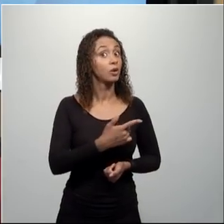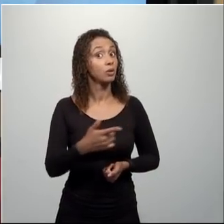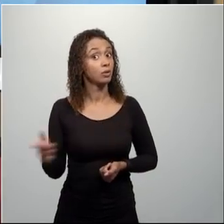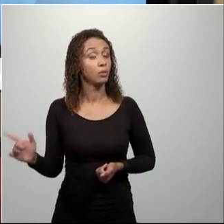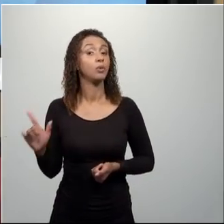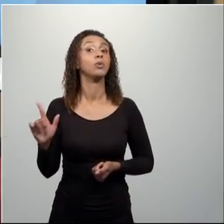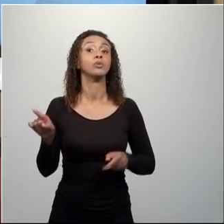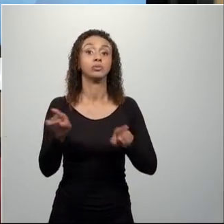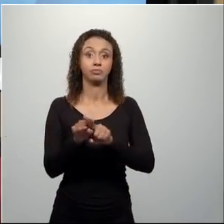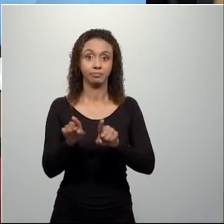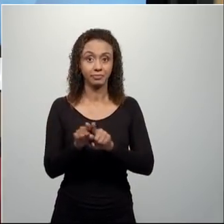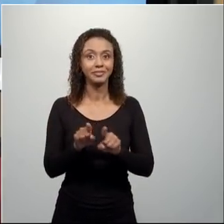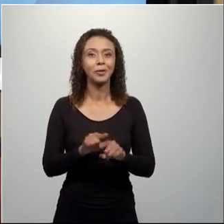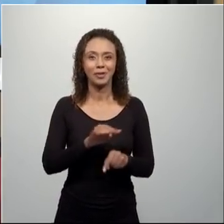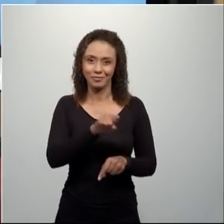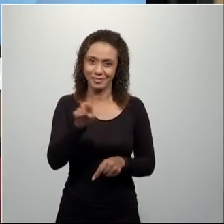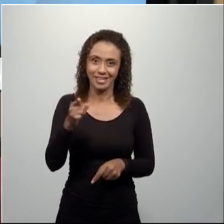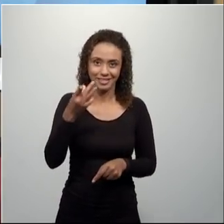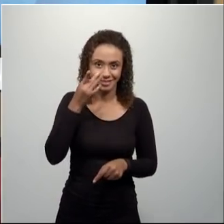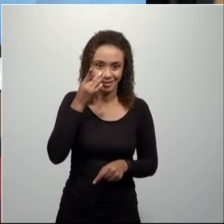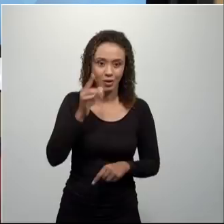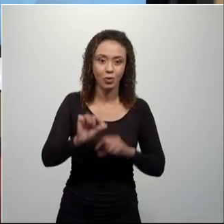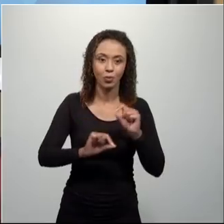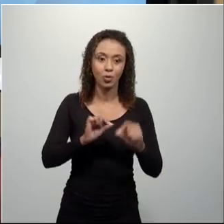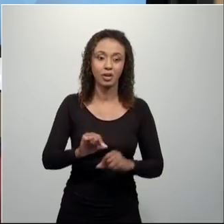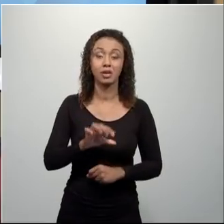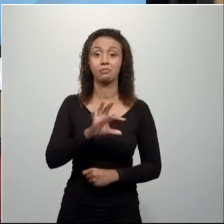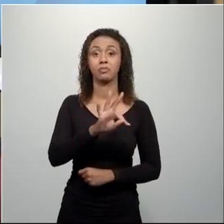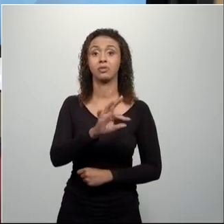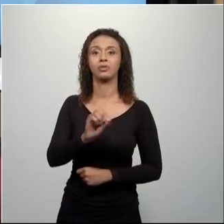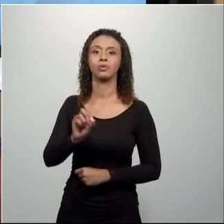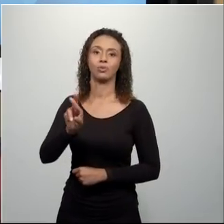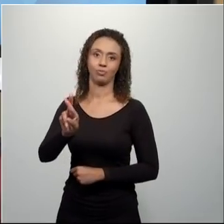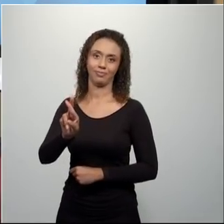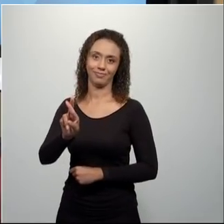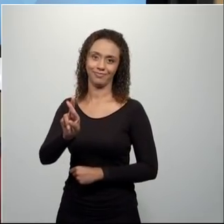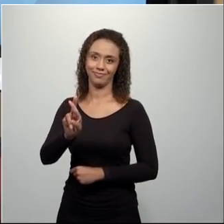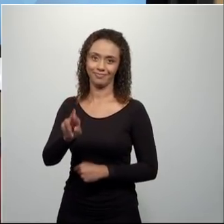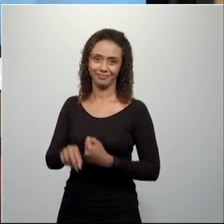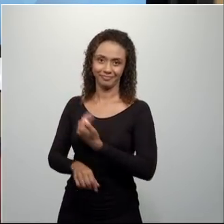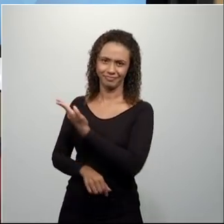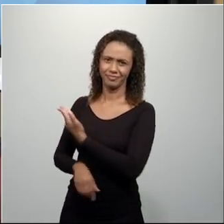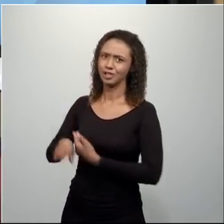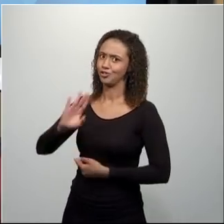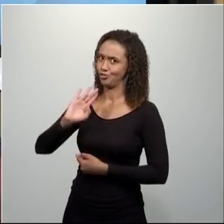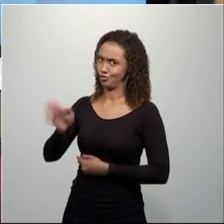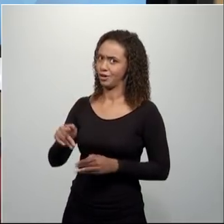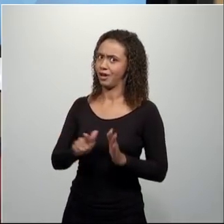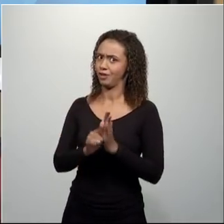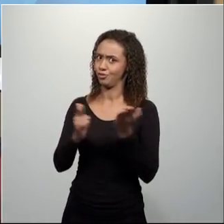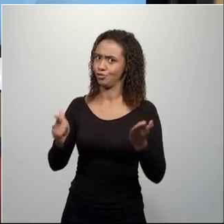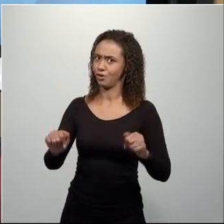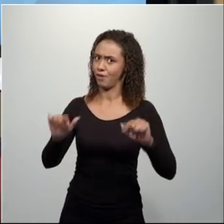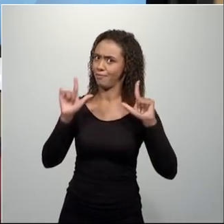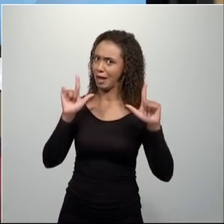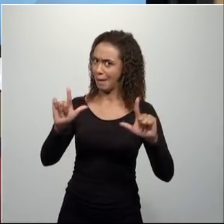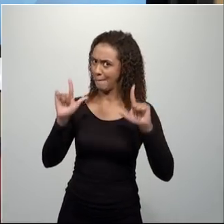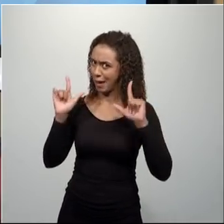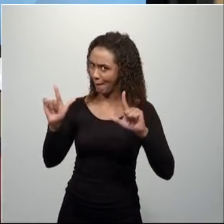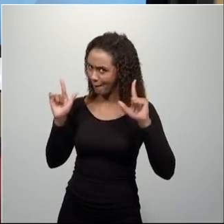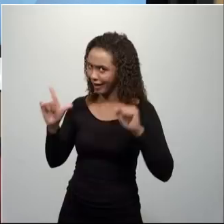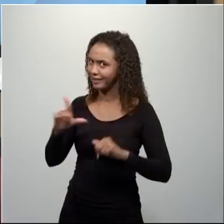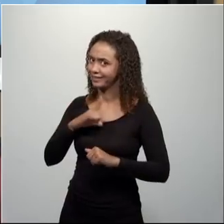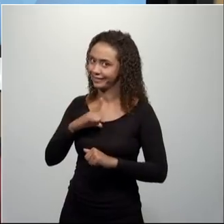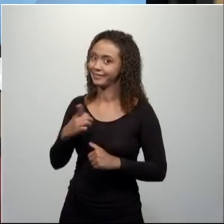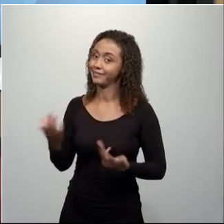foi alvo de aula experimental foi o tour que inclusive está aparecendo em várias reportagens atualmente na na mídia enfim não